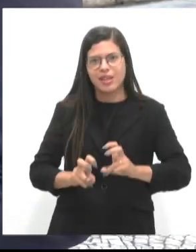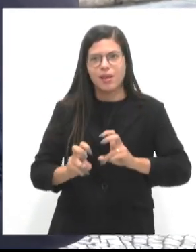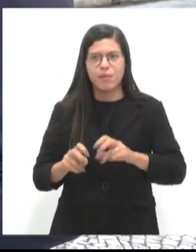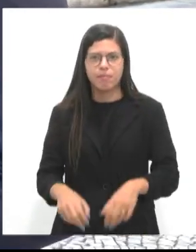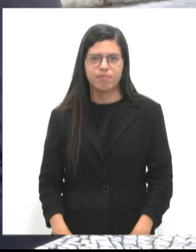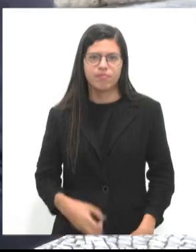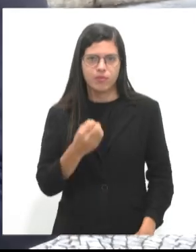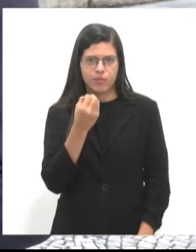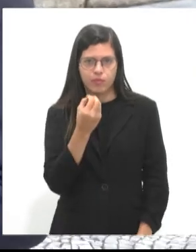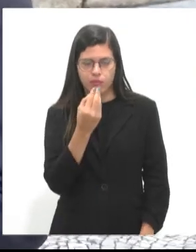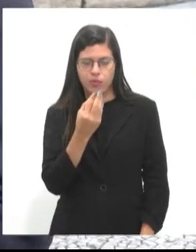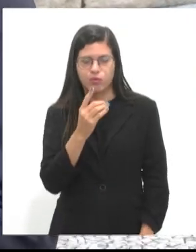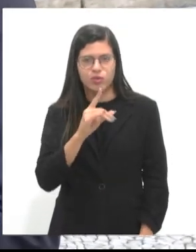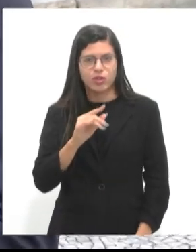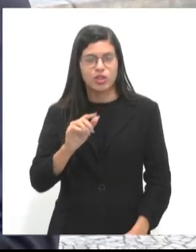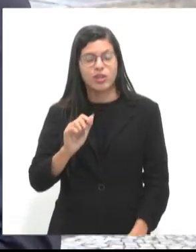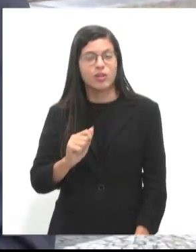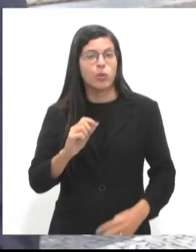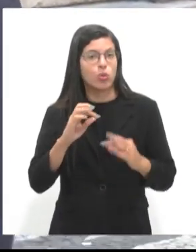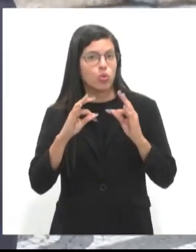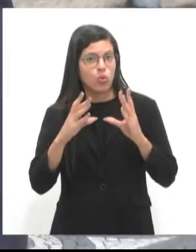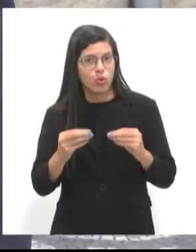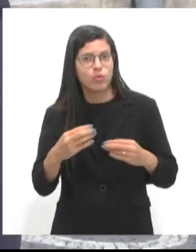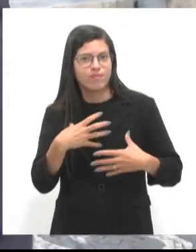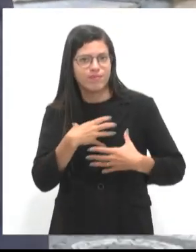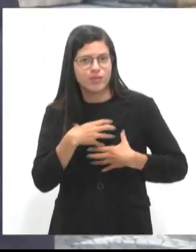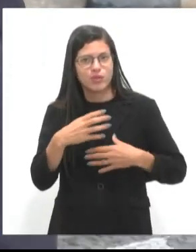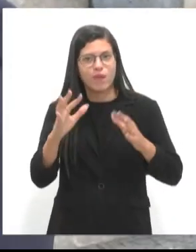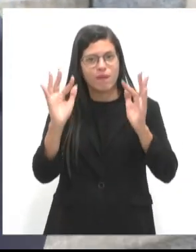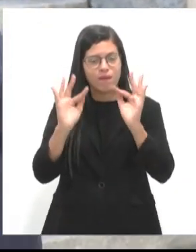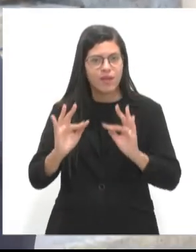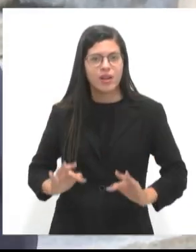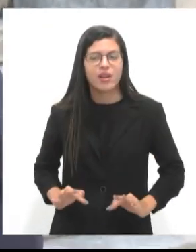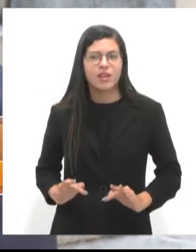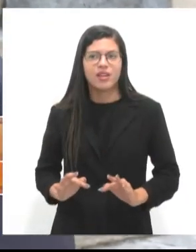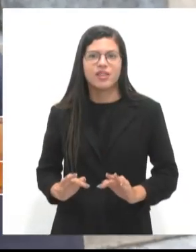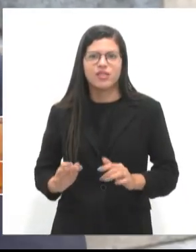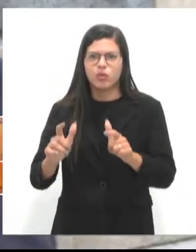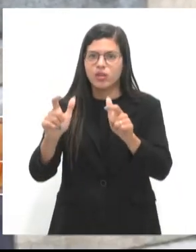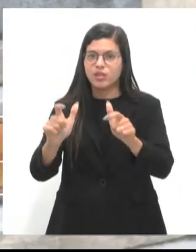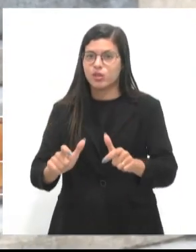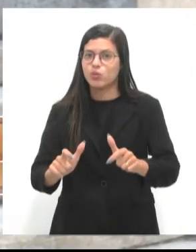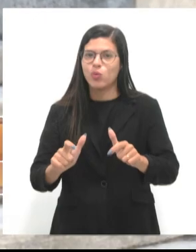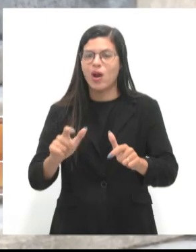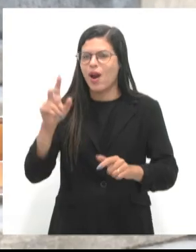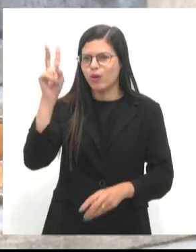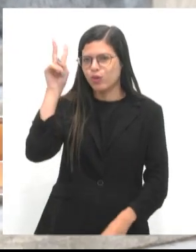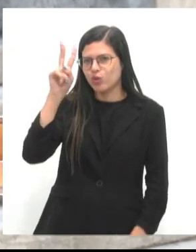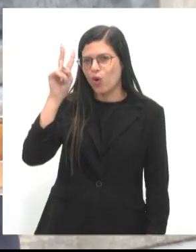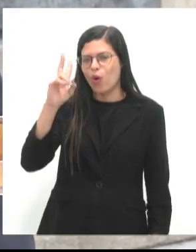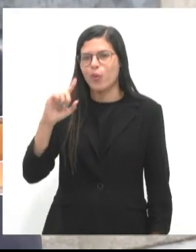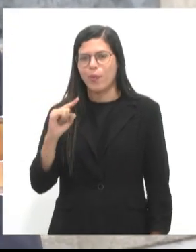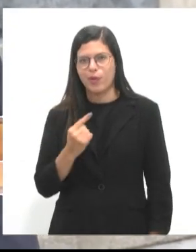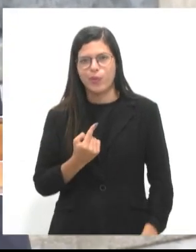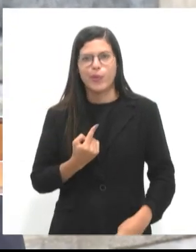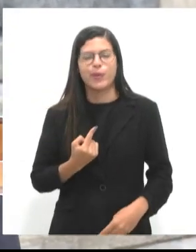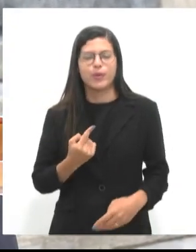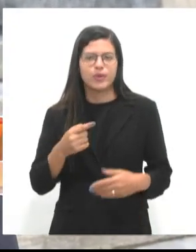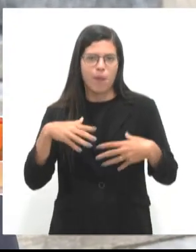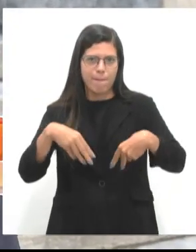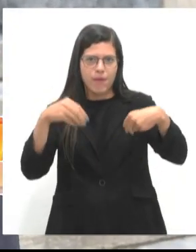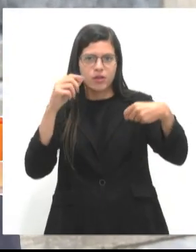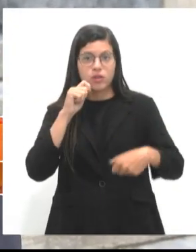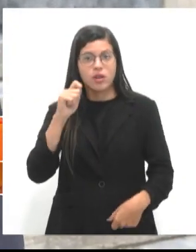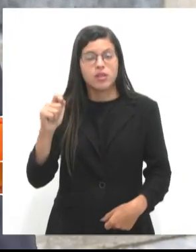Dia Alerj. Primeiro, bom dia a todos. Eu estou muito feliz de hoje estar aqui nesse lugar que é muito histórico para nós, que é o Palácio Tiradentes. E